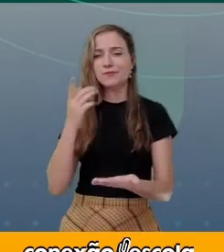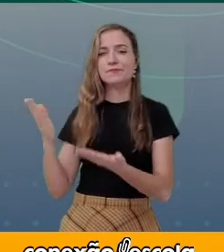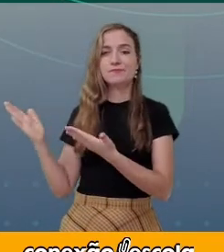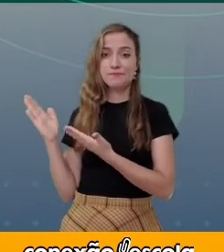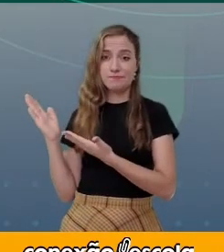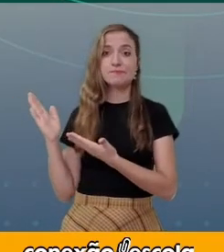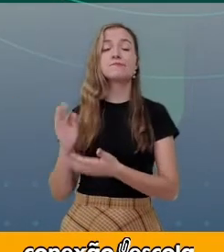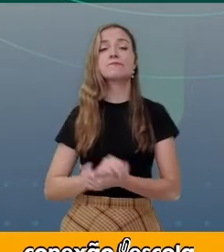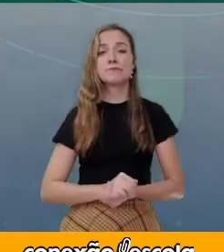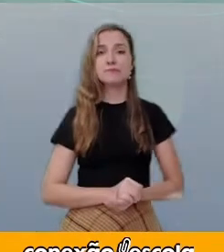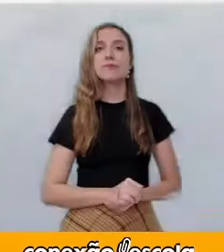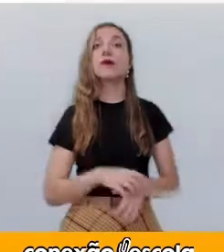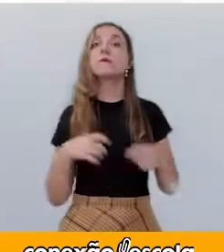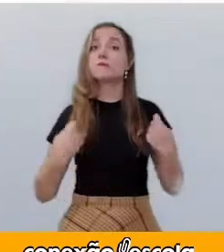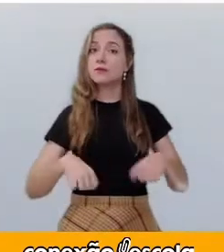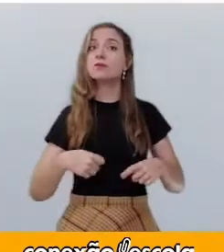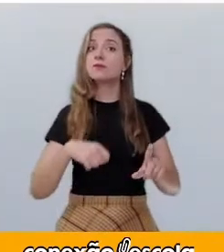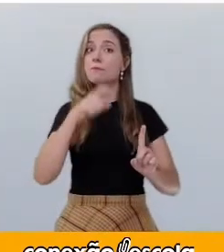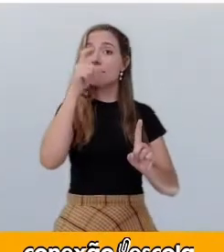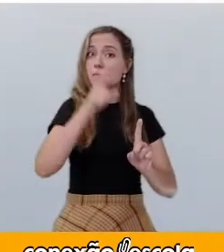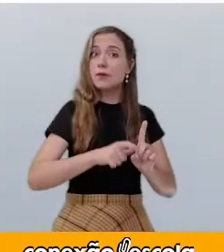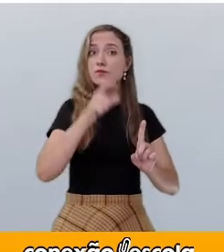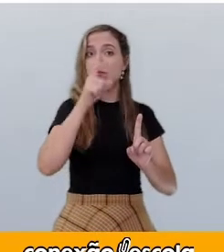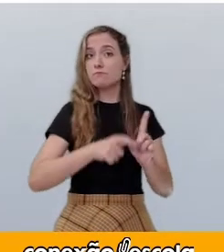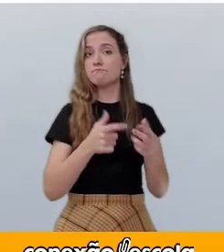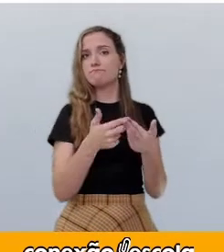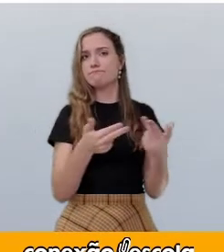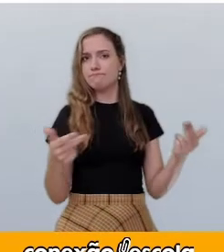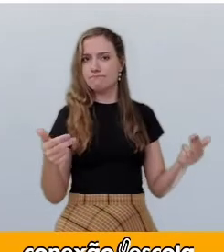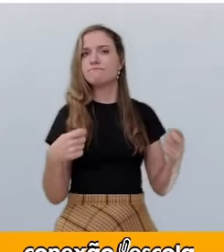temos que ter a presença de personagens